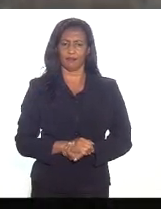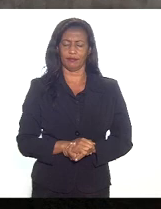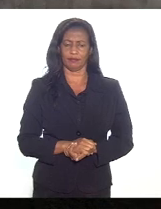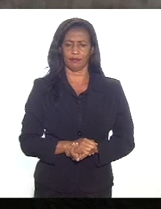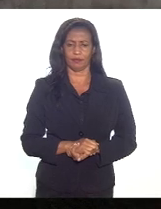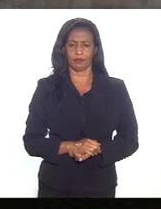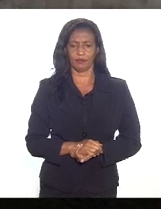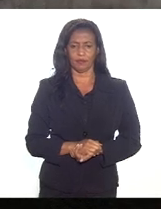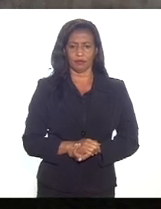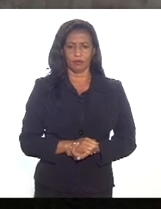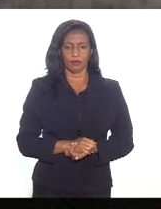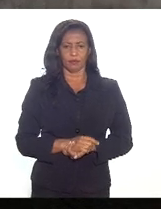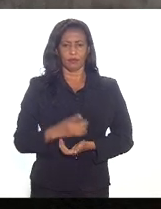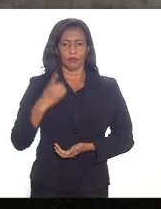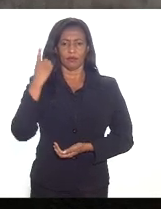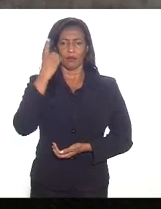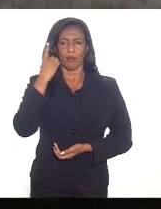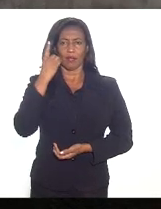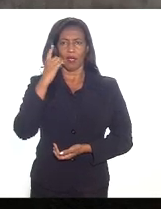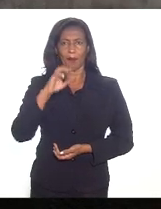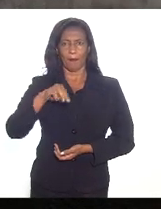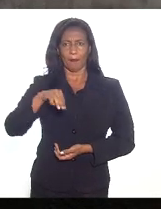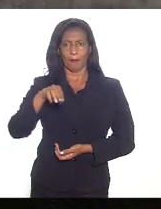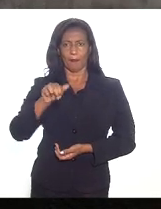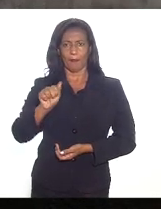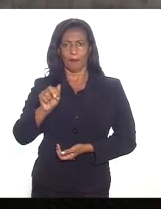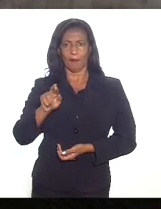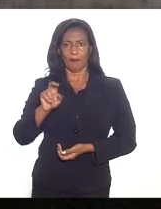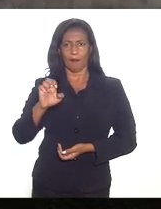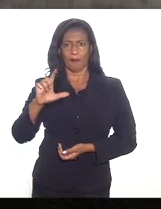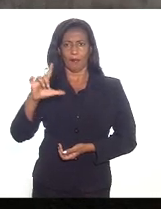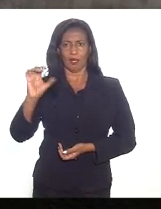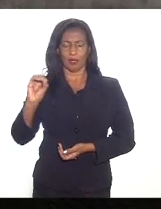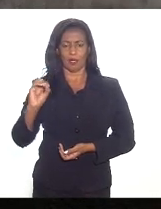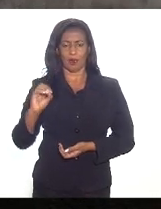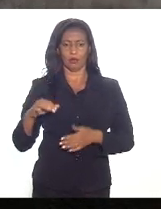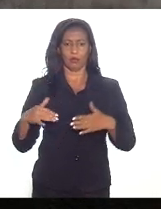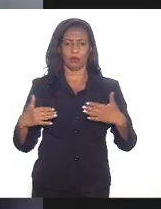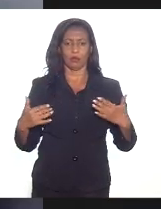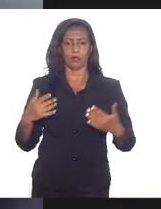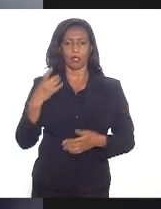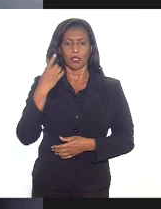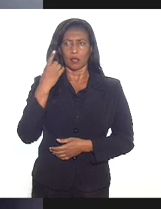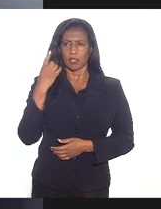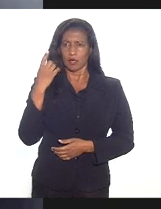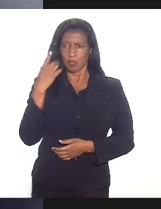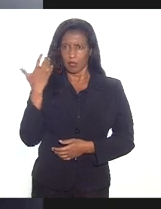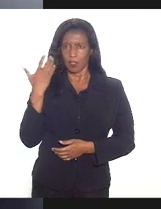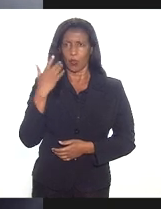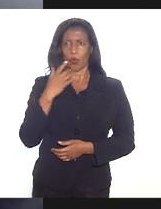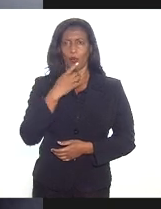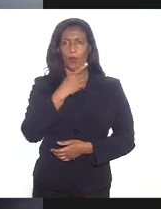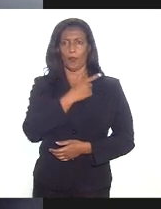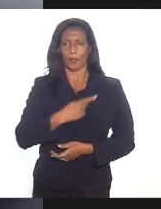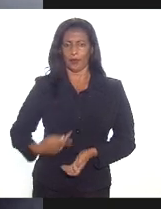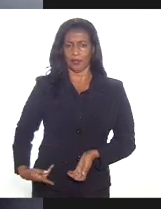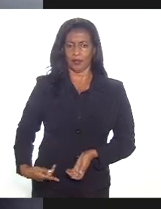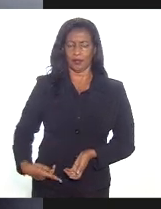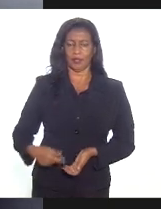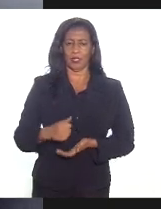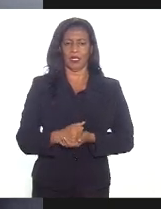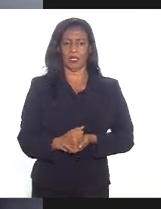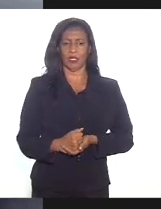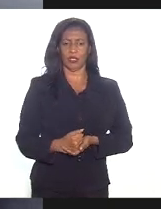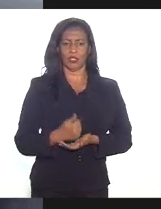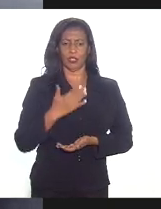Deputado Marcelo Cabeleireiro. Senhor presidente, sou contrário à